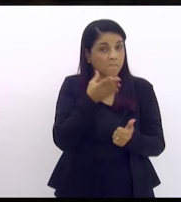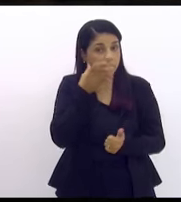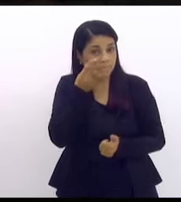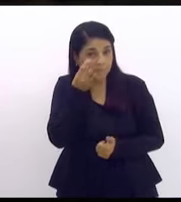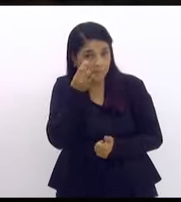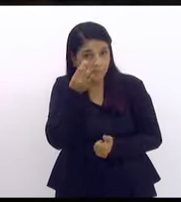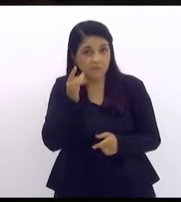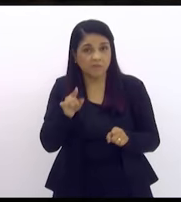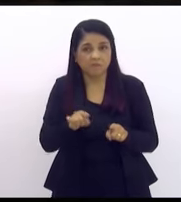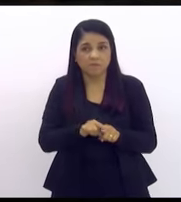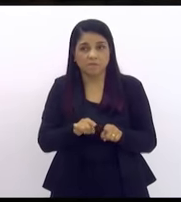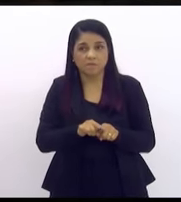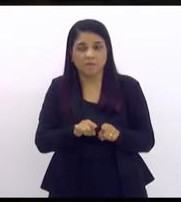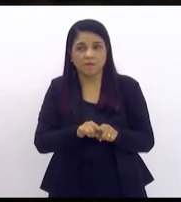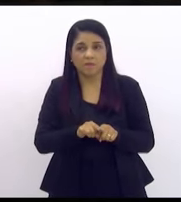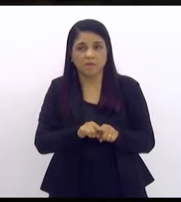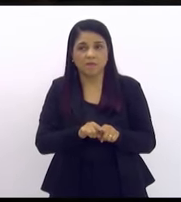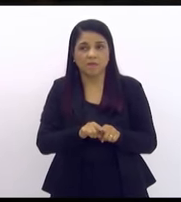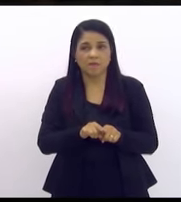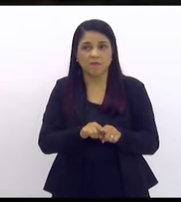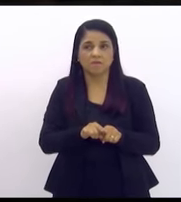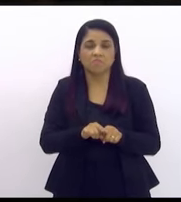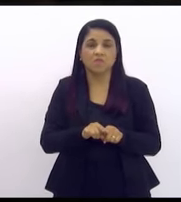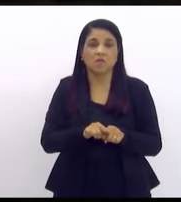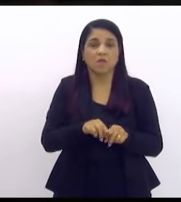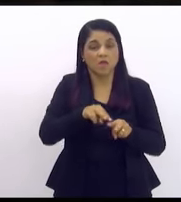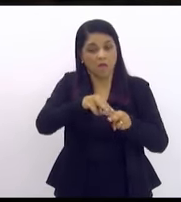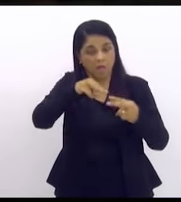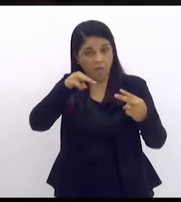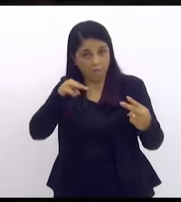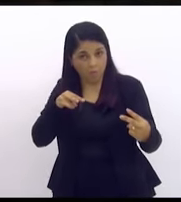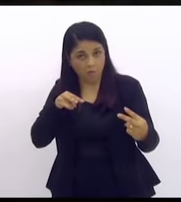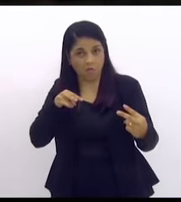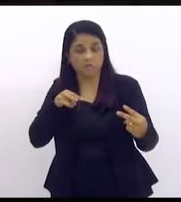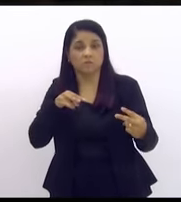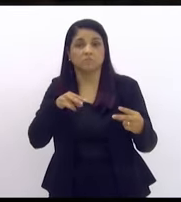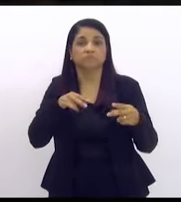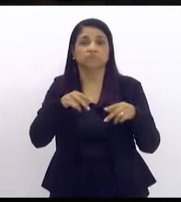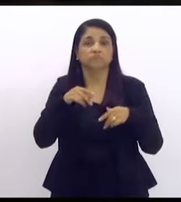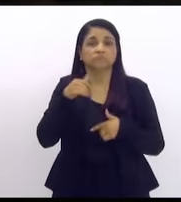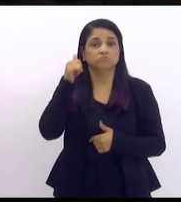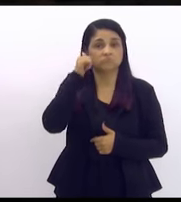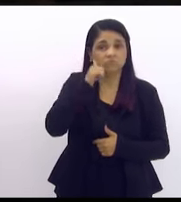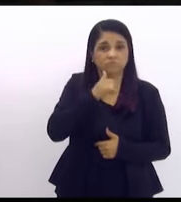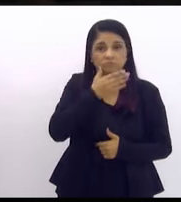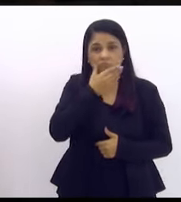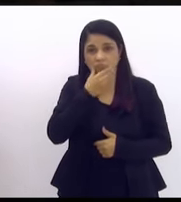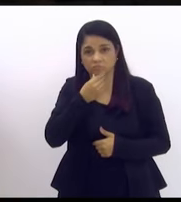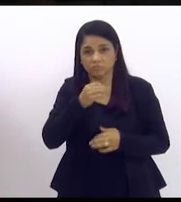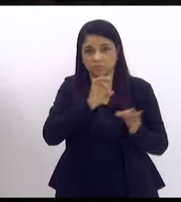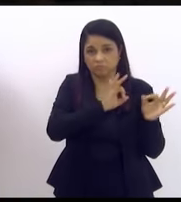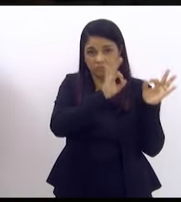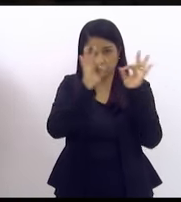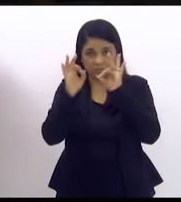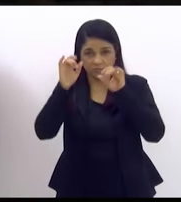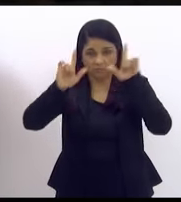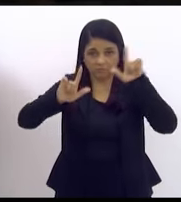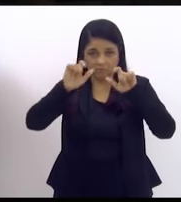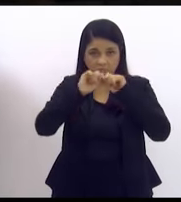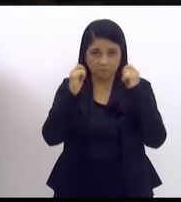presencialmente ou de forma remota, senhoras e senhores telespectadores da TV